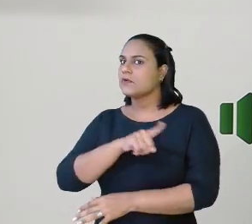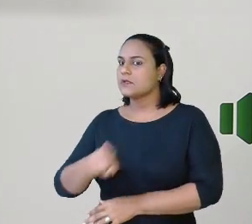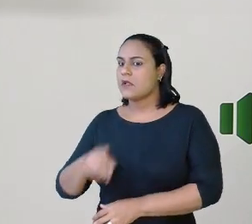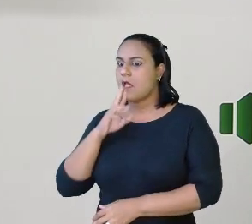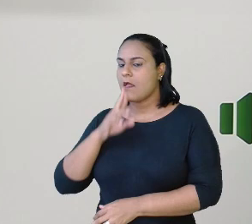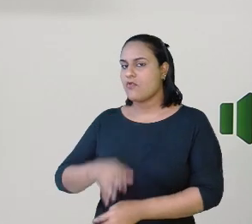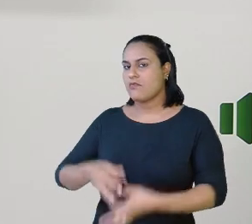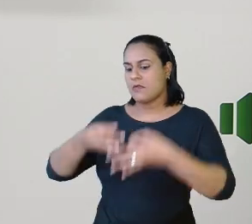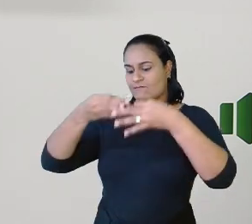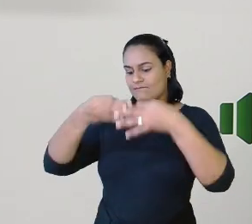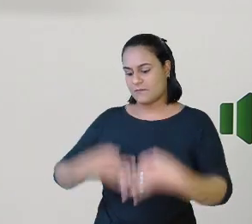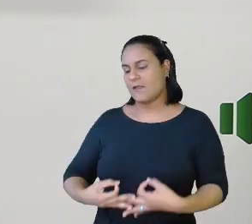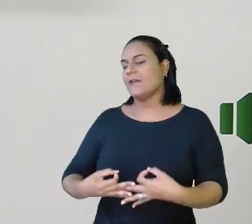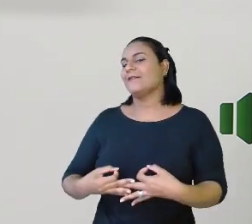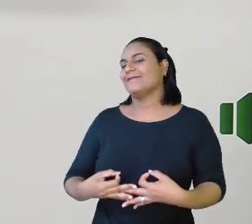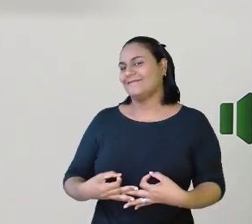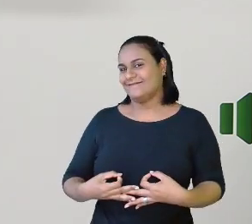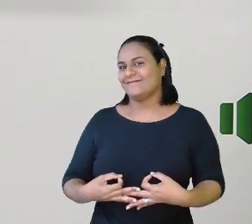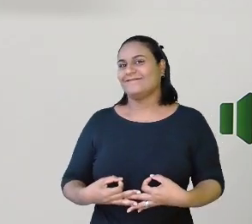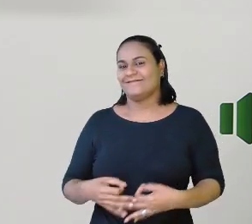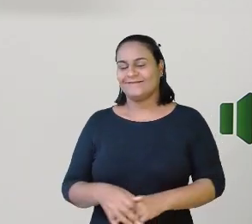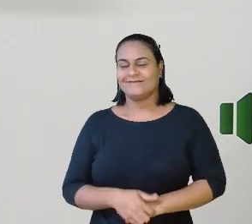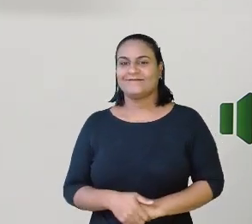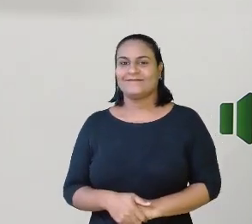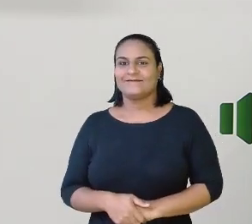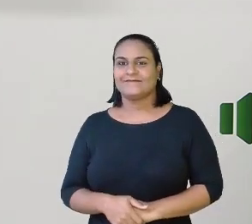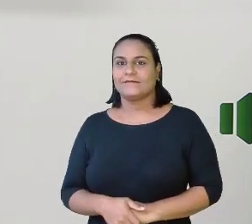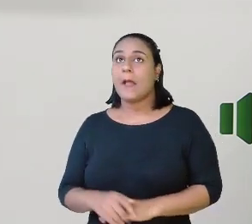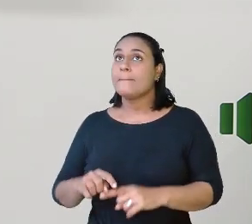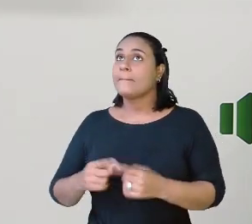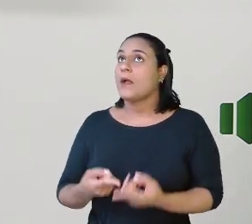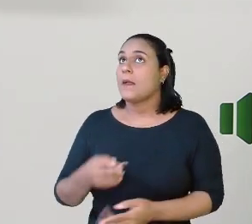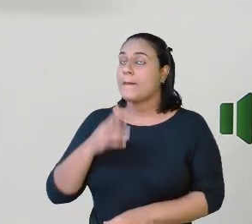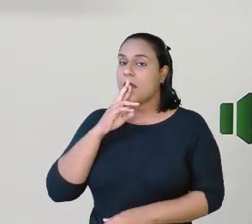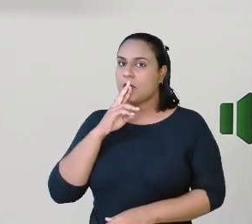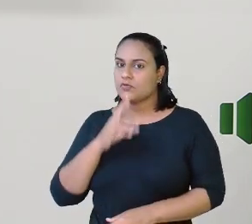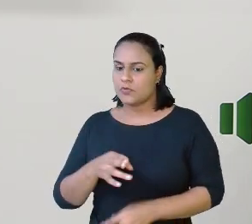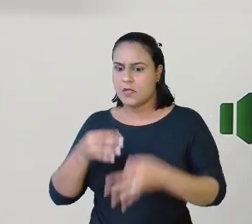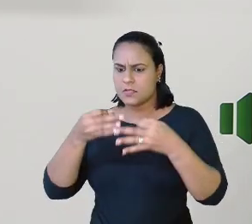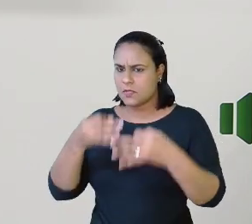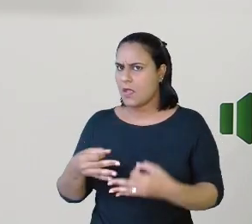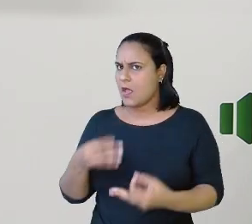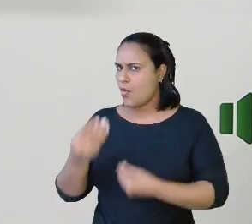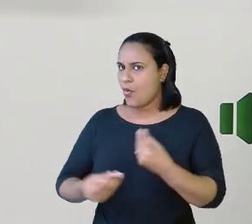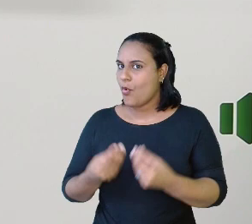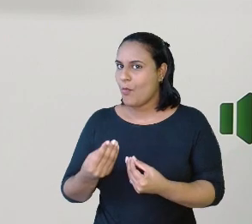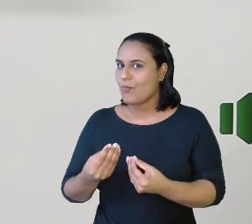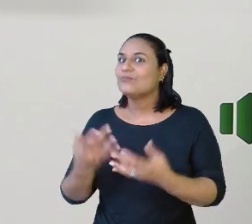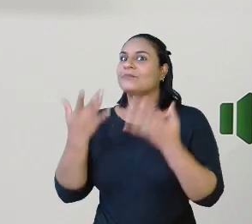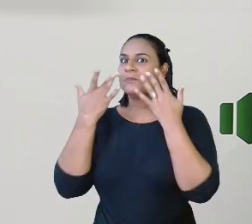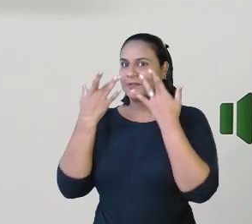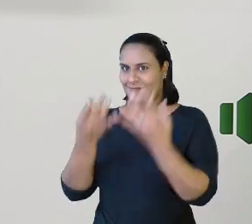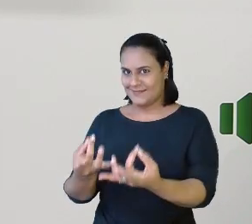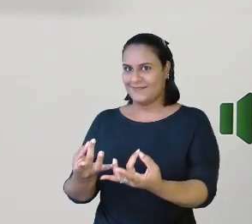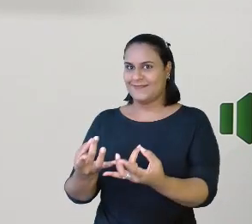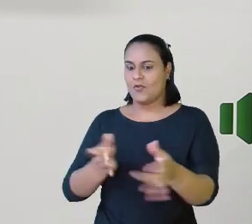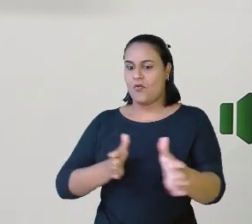consigam responder as perguntas que eu vou fazer para vocês. Mas para responder de maneira correta, tem que prestar atenção.